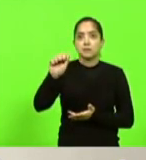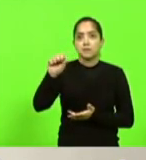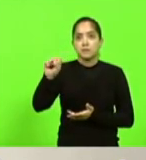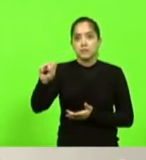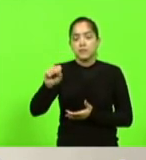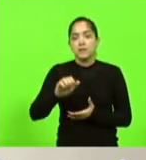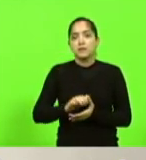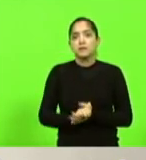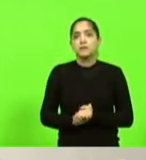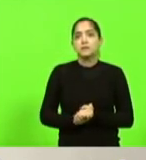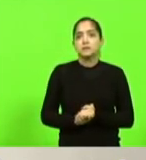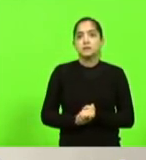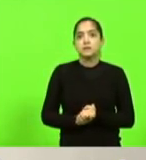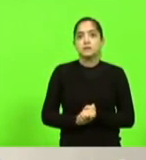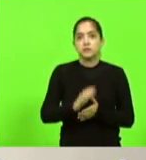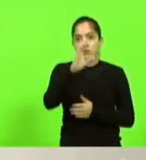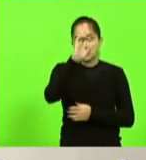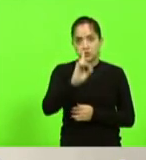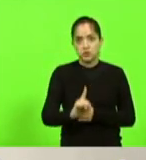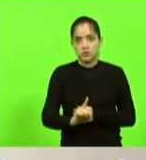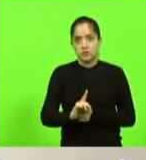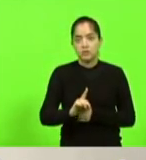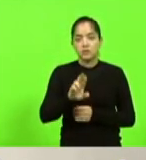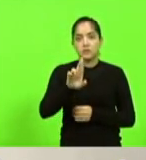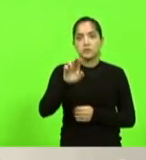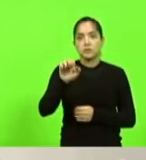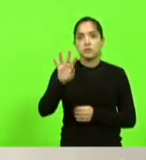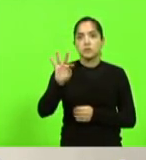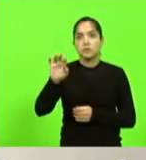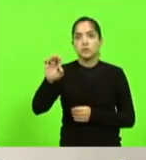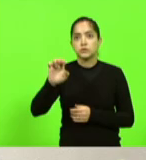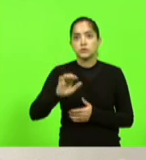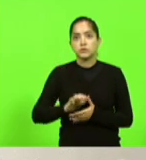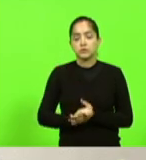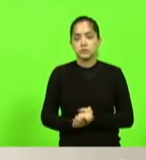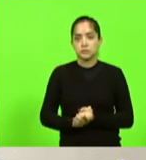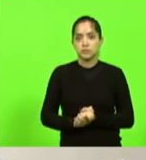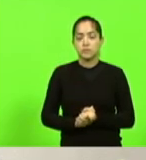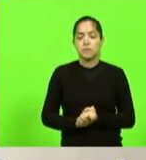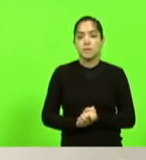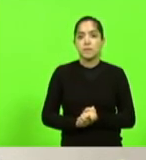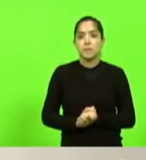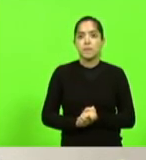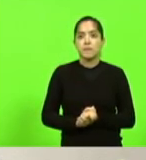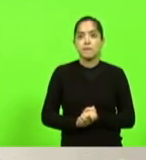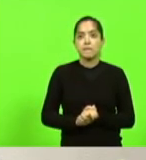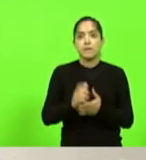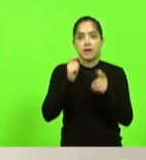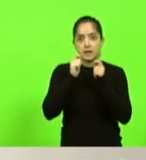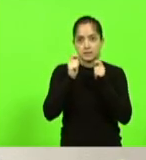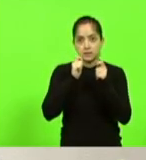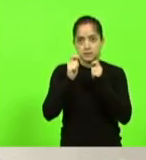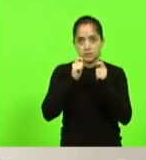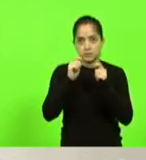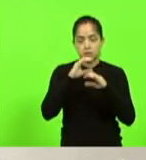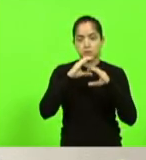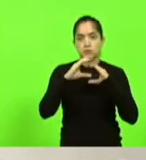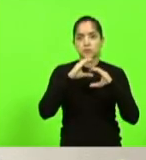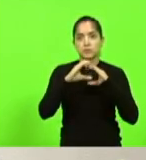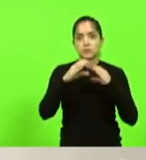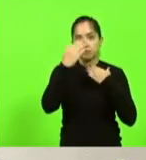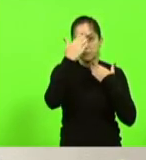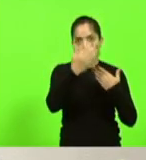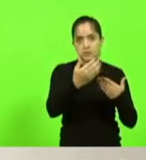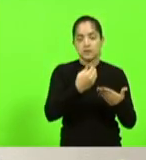executivo, e a Ruth Enricone, que é assessora de comunicação. Obrigado por